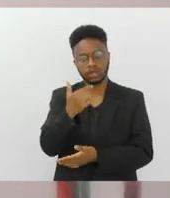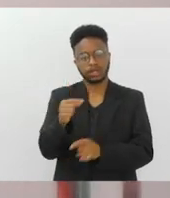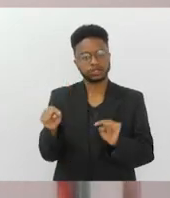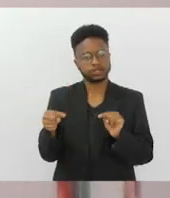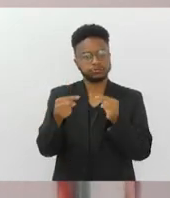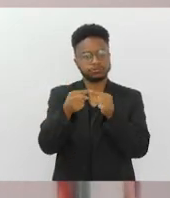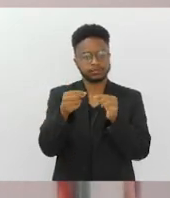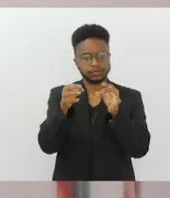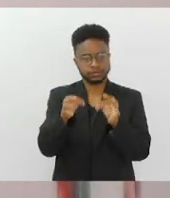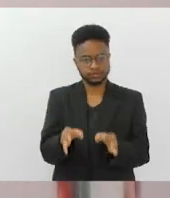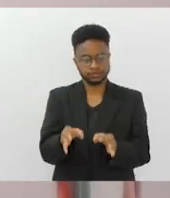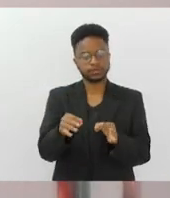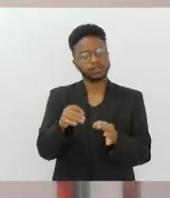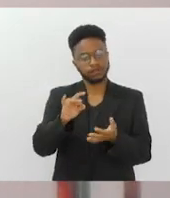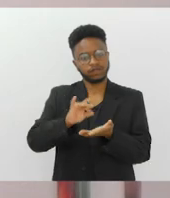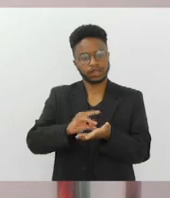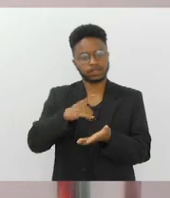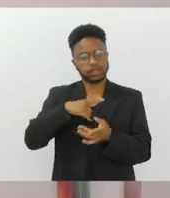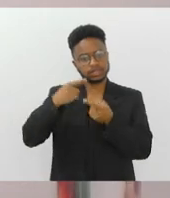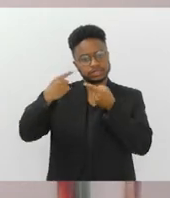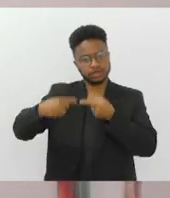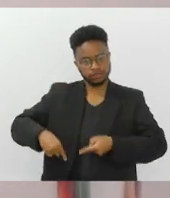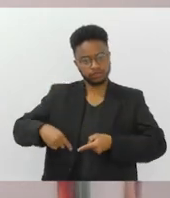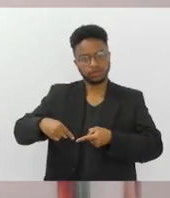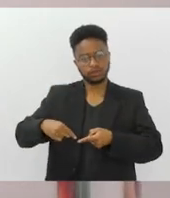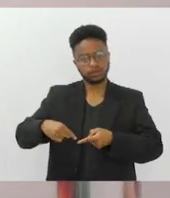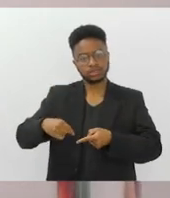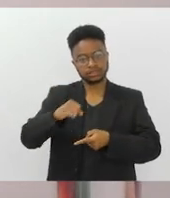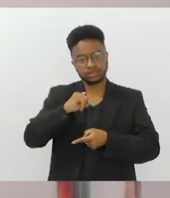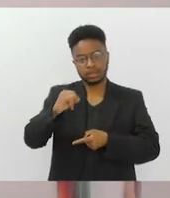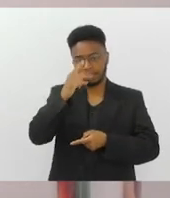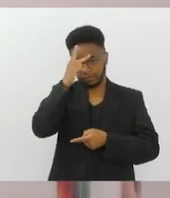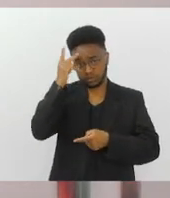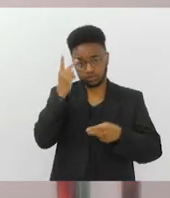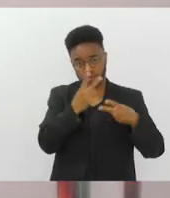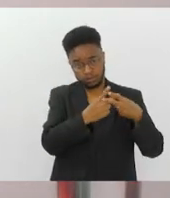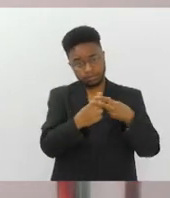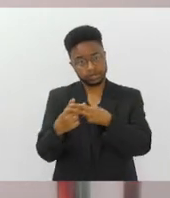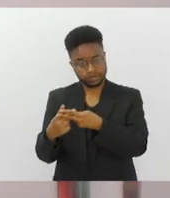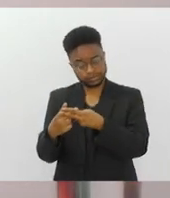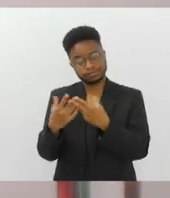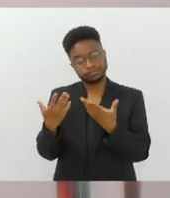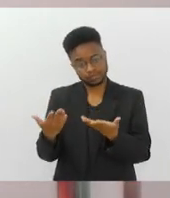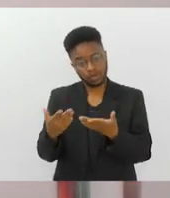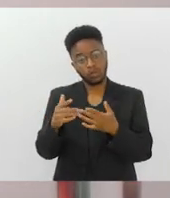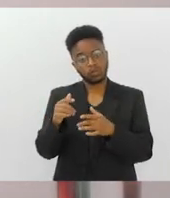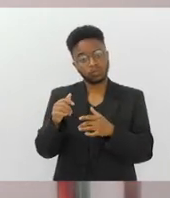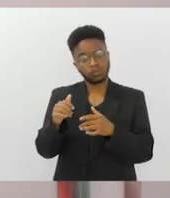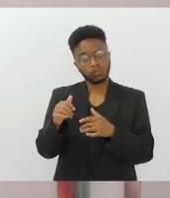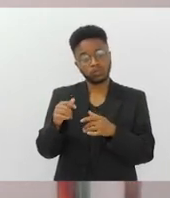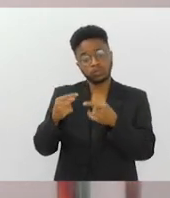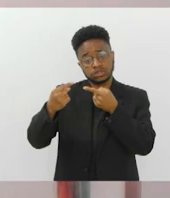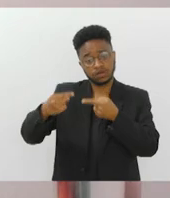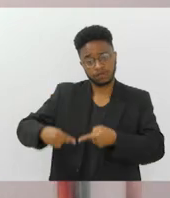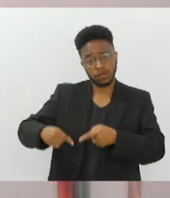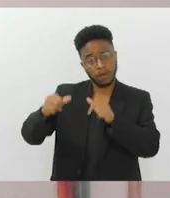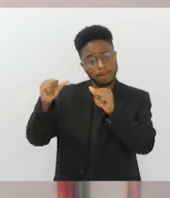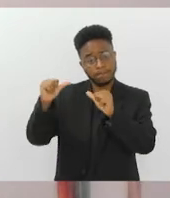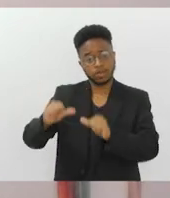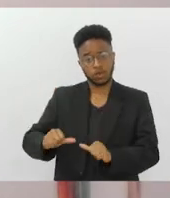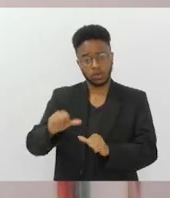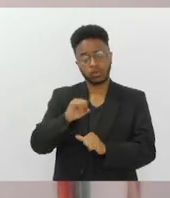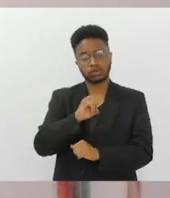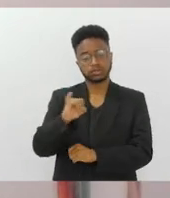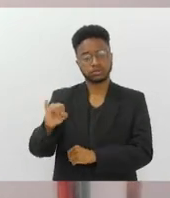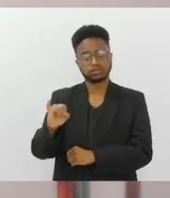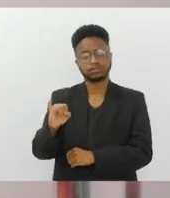é um desafio a todas as pessoas que se encontram presas, e esse desafio se torna ainda mais emblemático quando a gente está